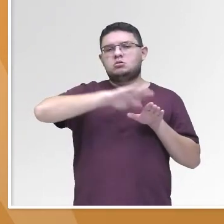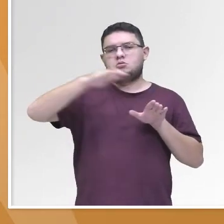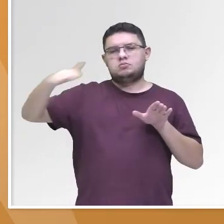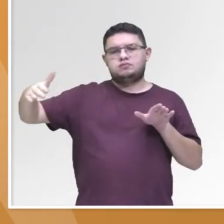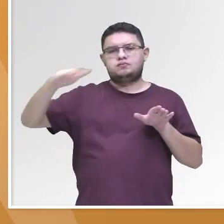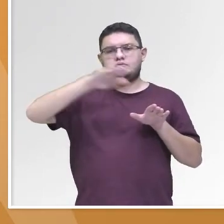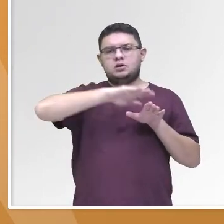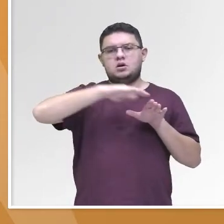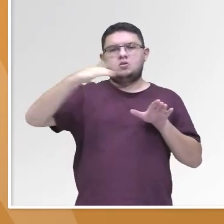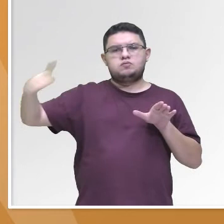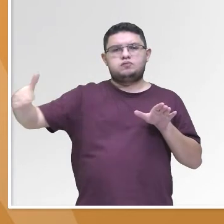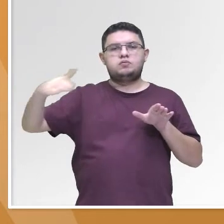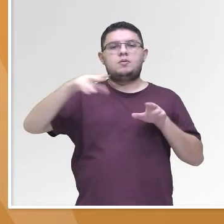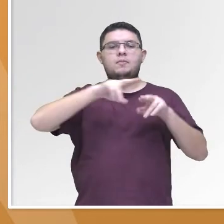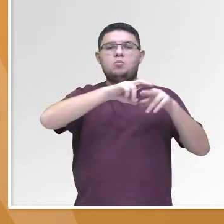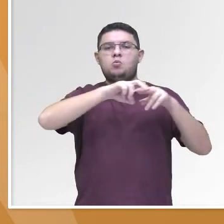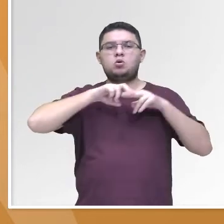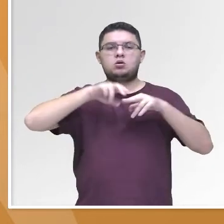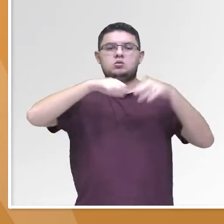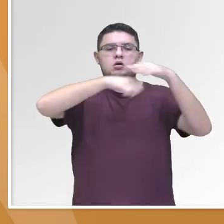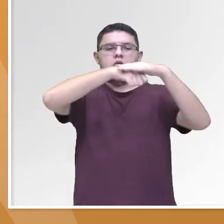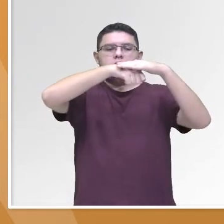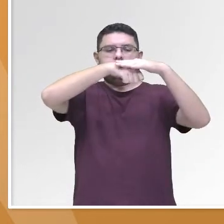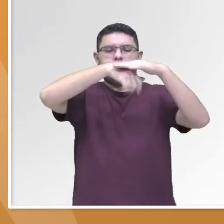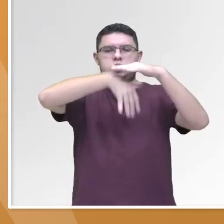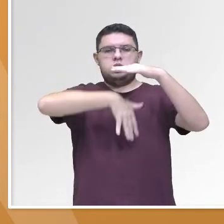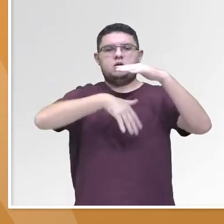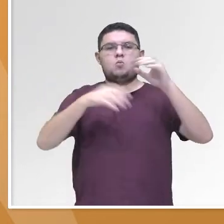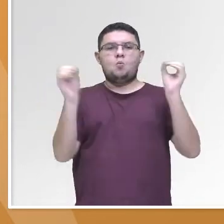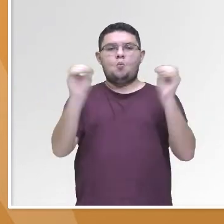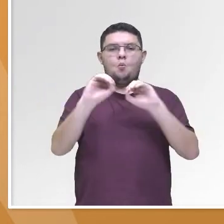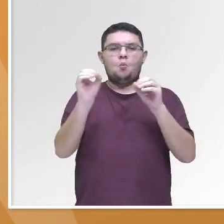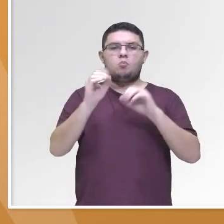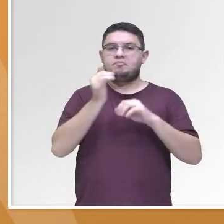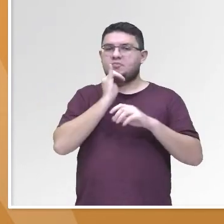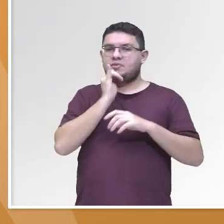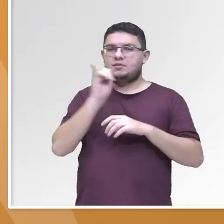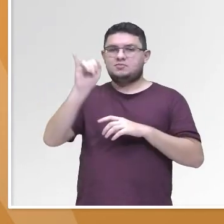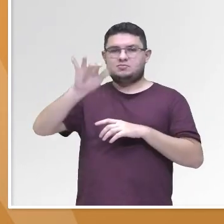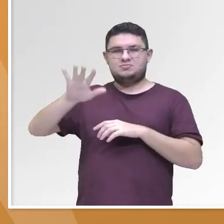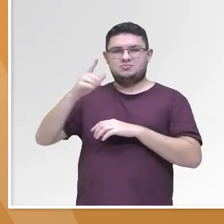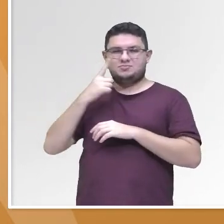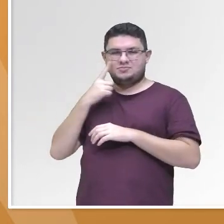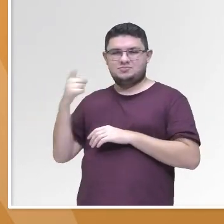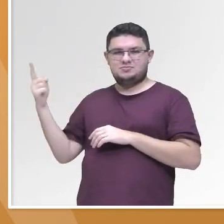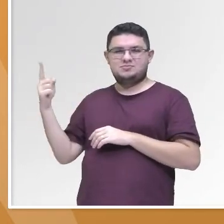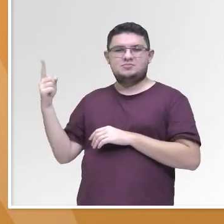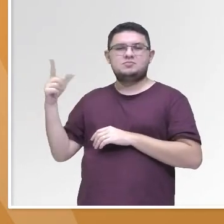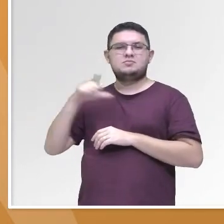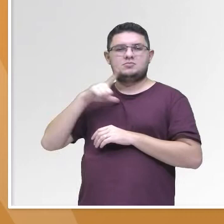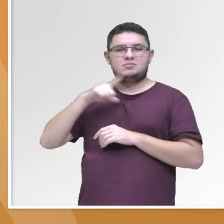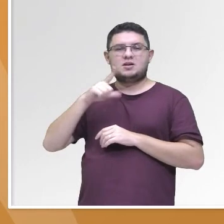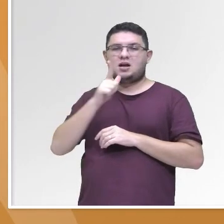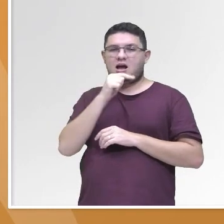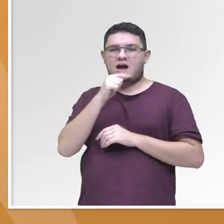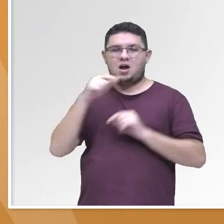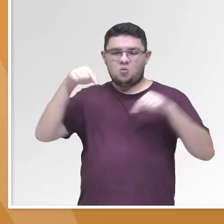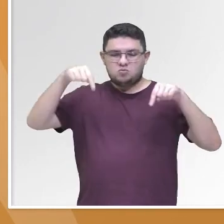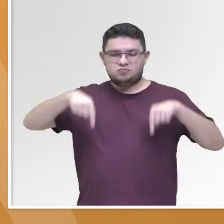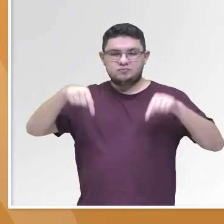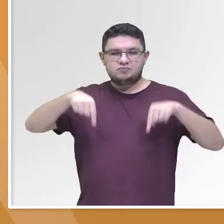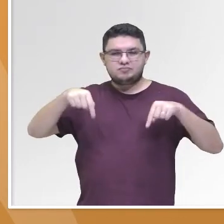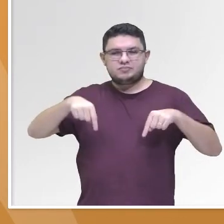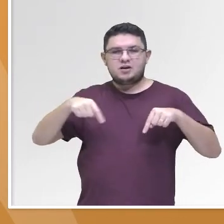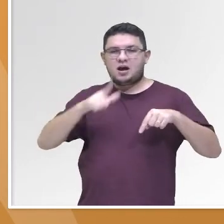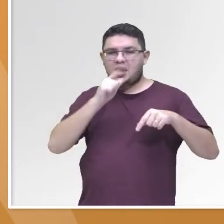vai contaminar aí o lençol freático. Olha, aqui na imagem a gente tem um lençol freático e a gente já observa que esse